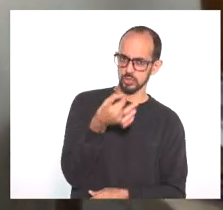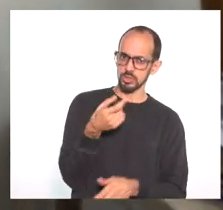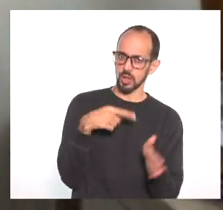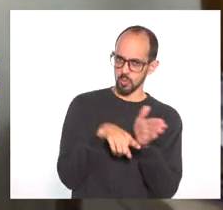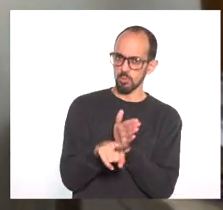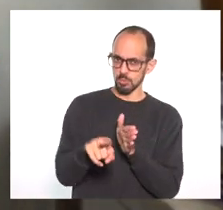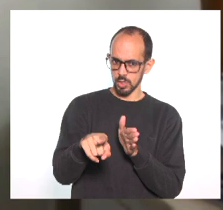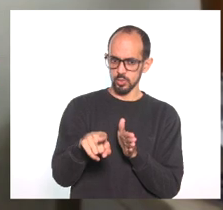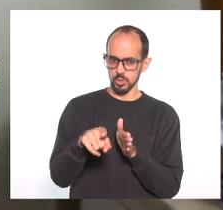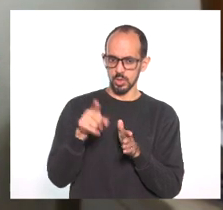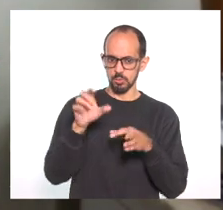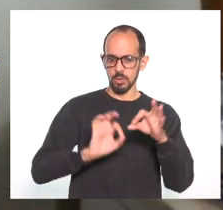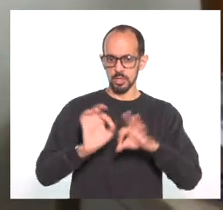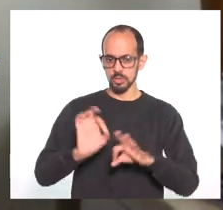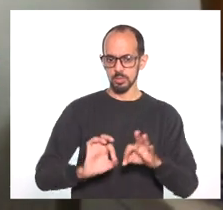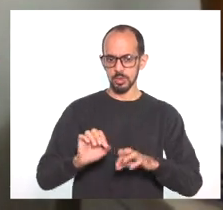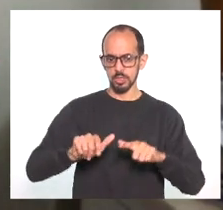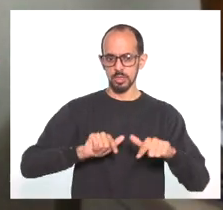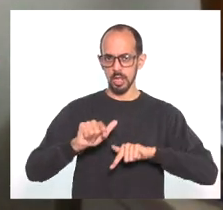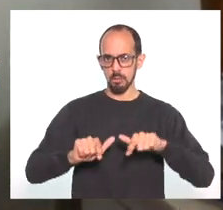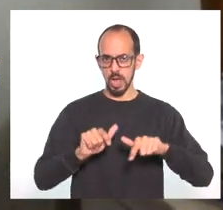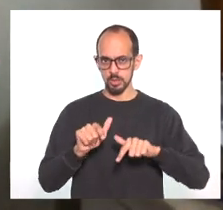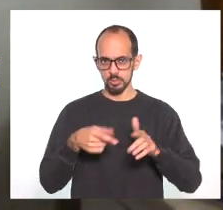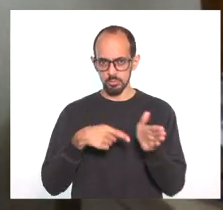de trabalho da CPI.